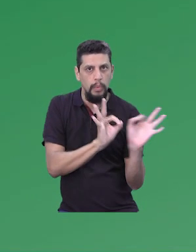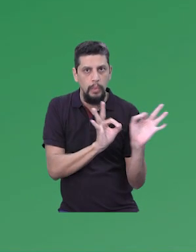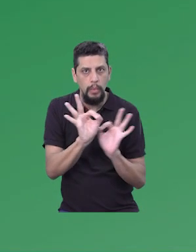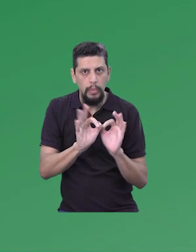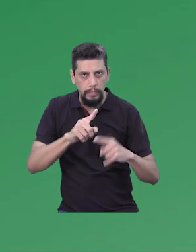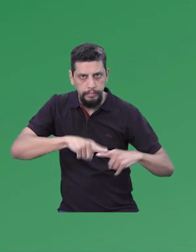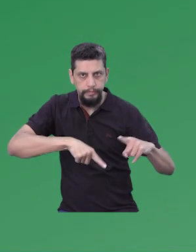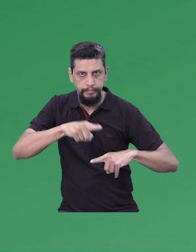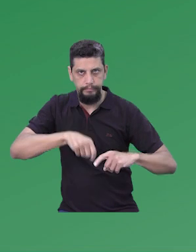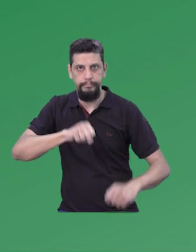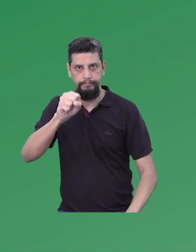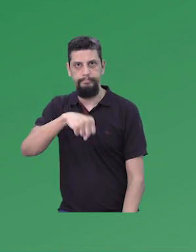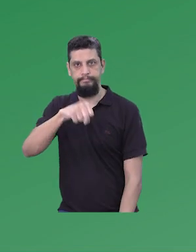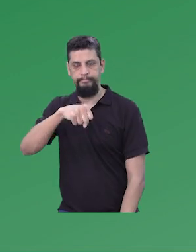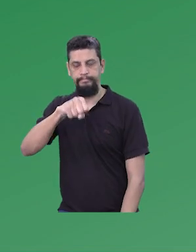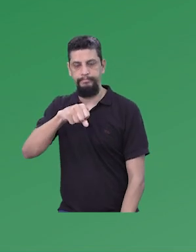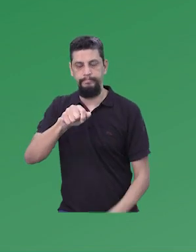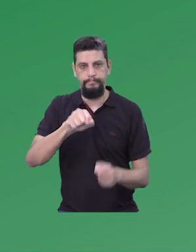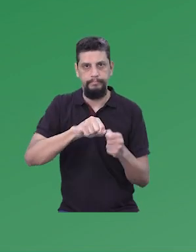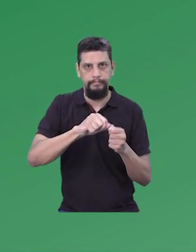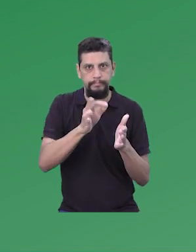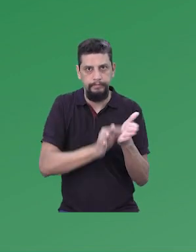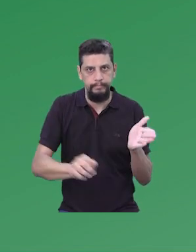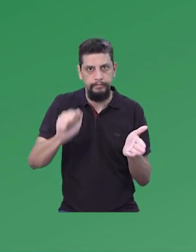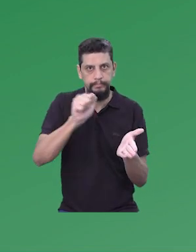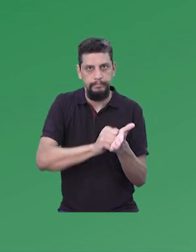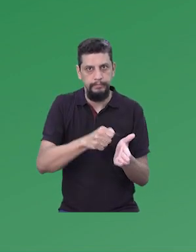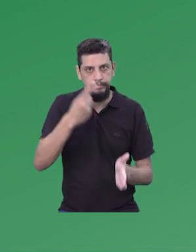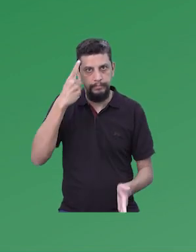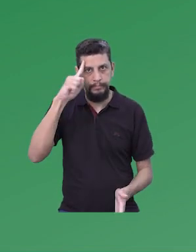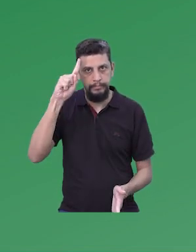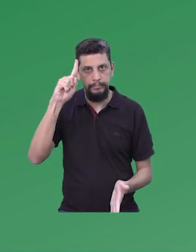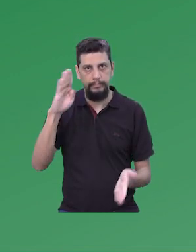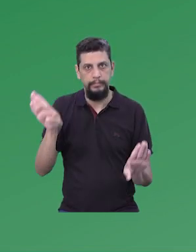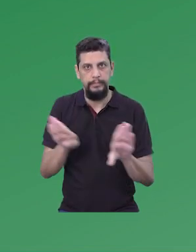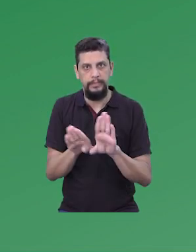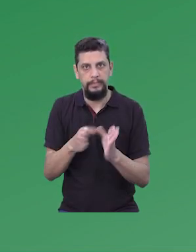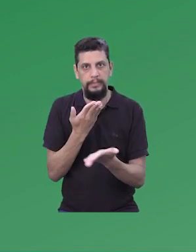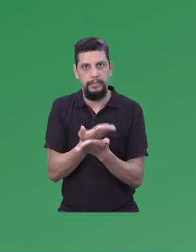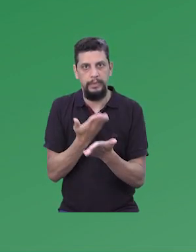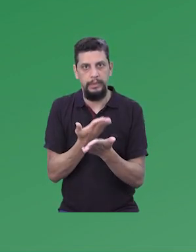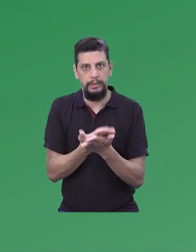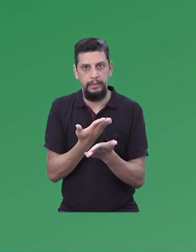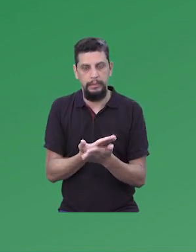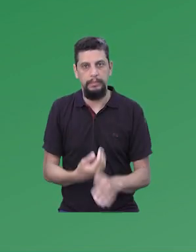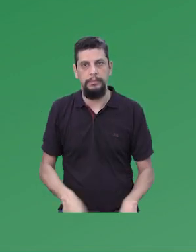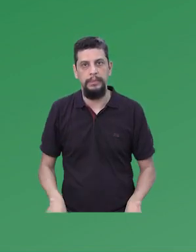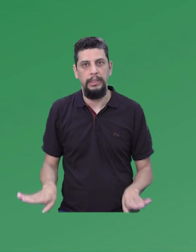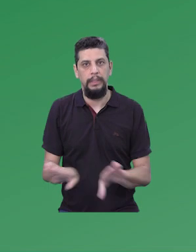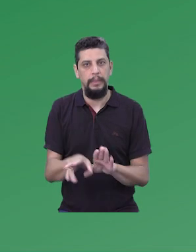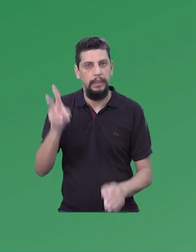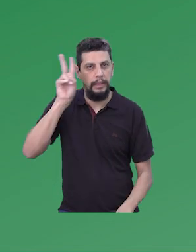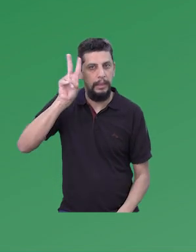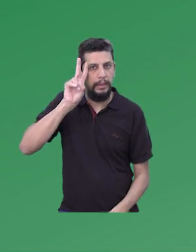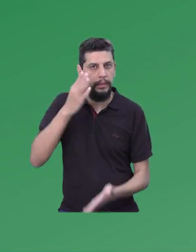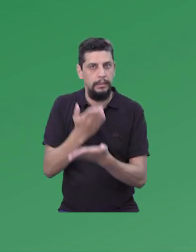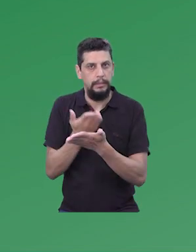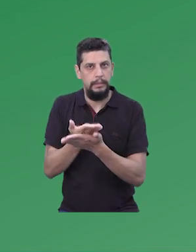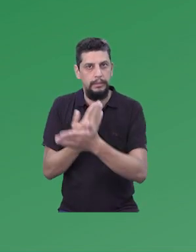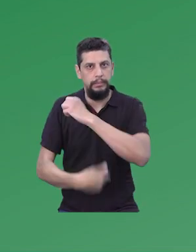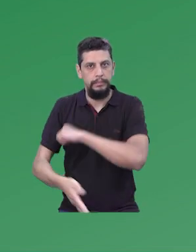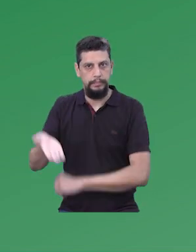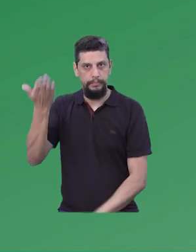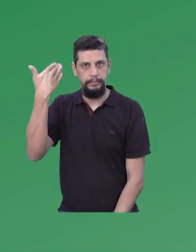os materiais, registramos a data e a aula, recordamos a aula anterior, né? Nossa